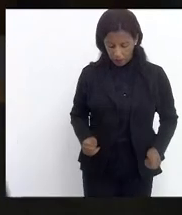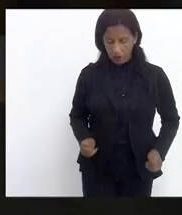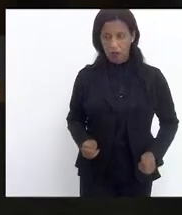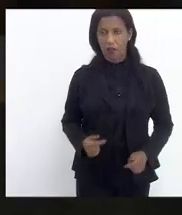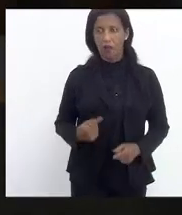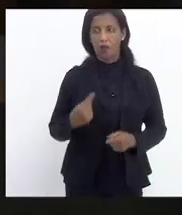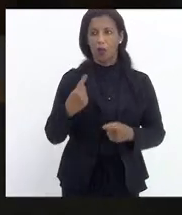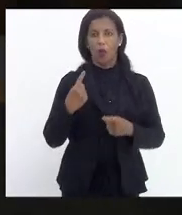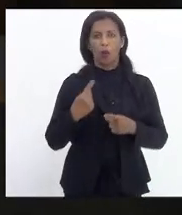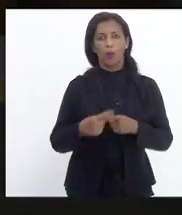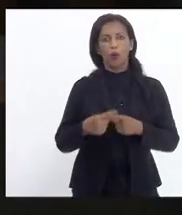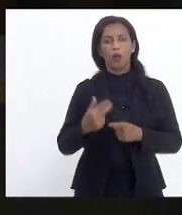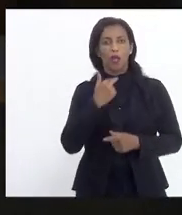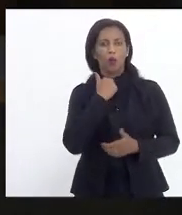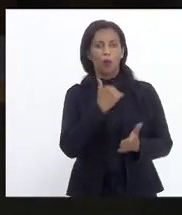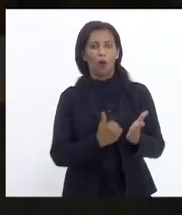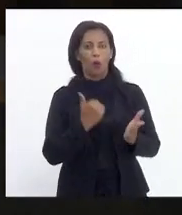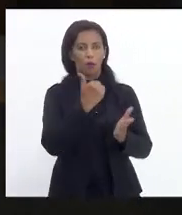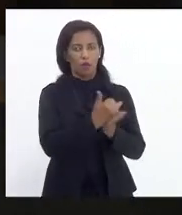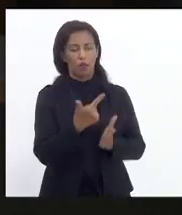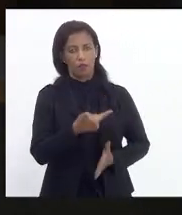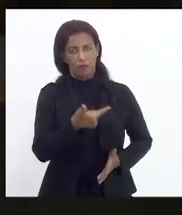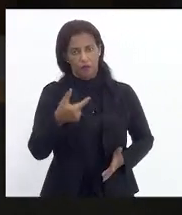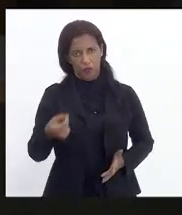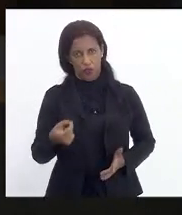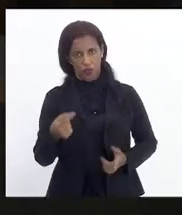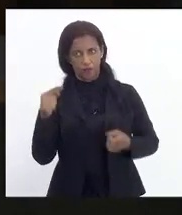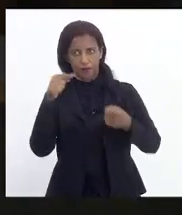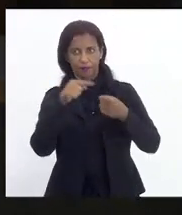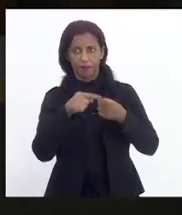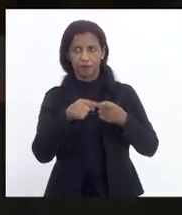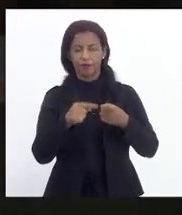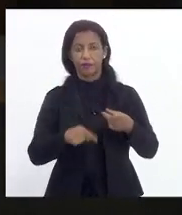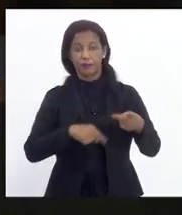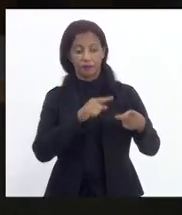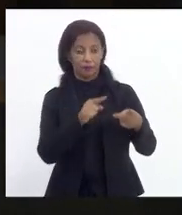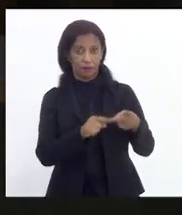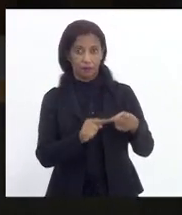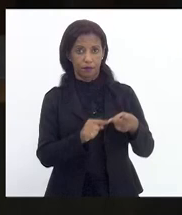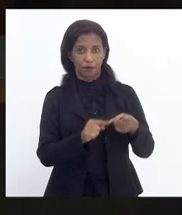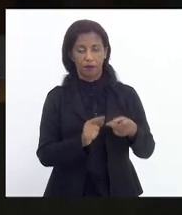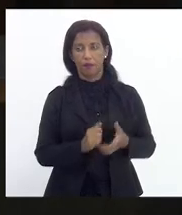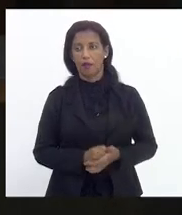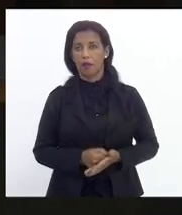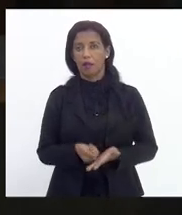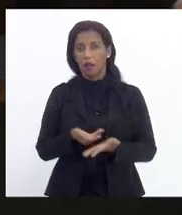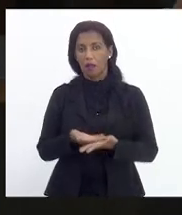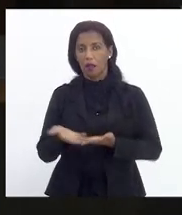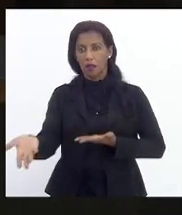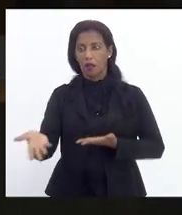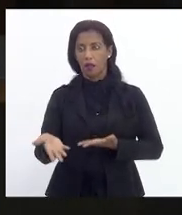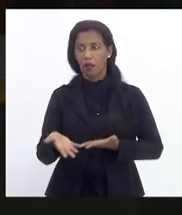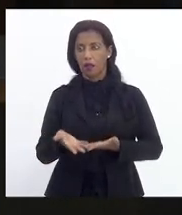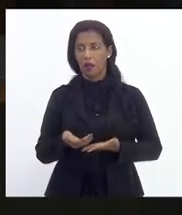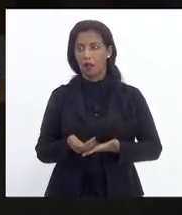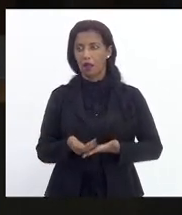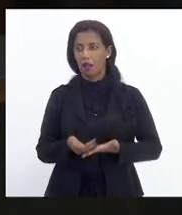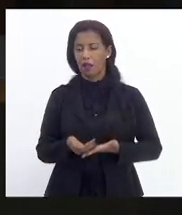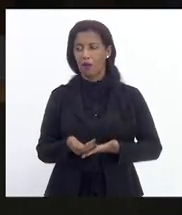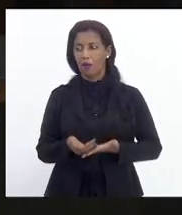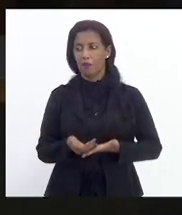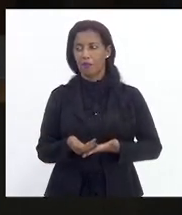aumentar para gente essa é a primeira questão o segundo encaminhamos hoje